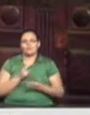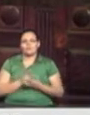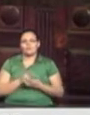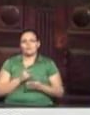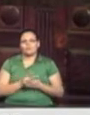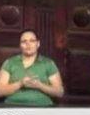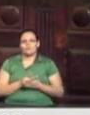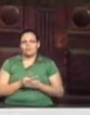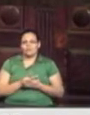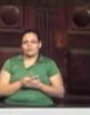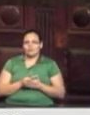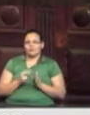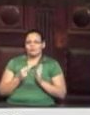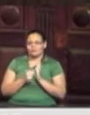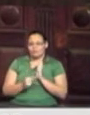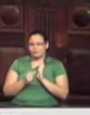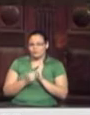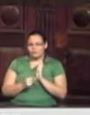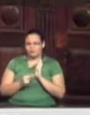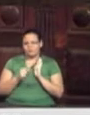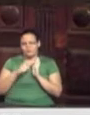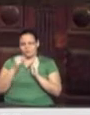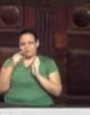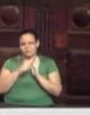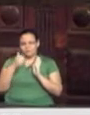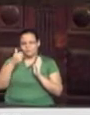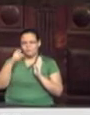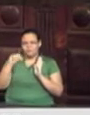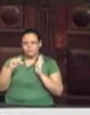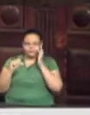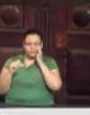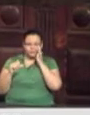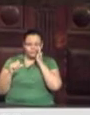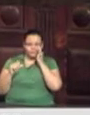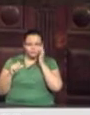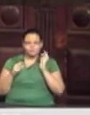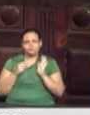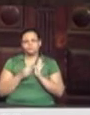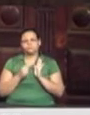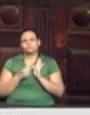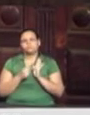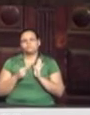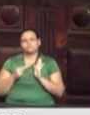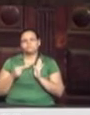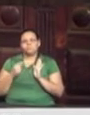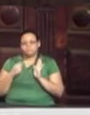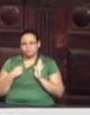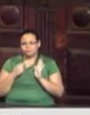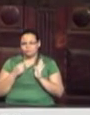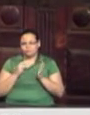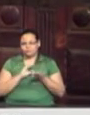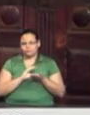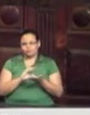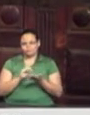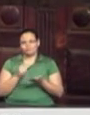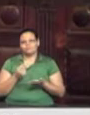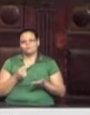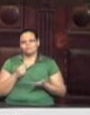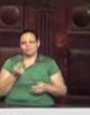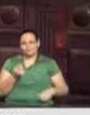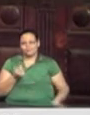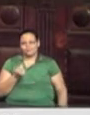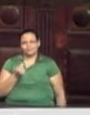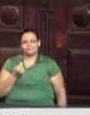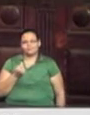o caput do artigo 19, que incluiu os créditos armazenados em